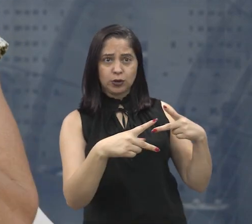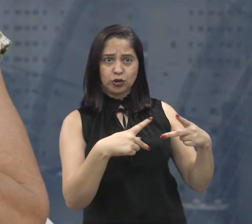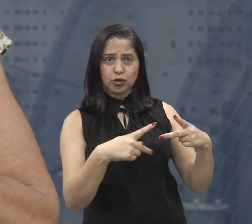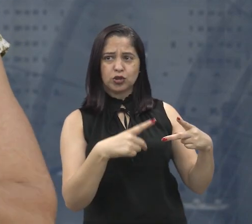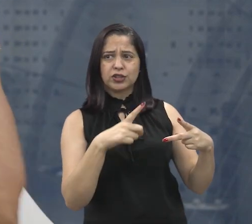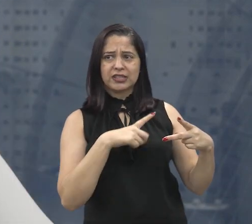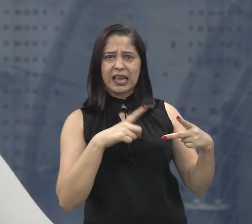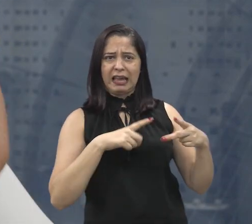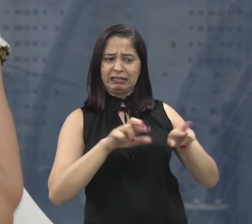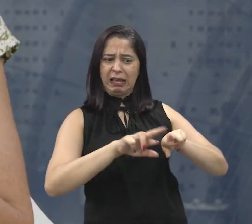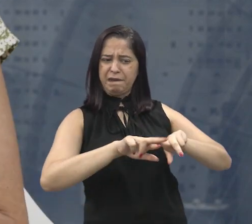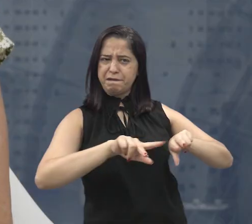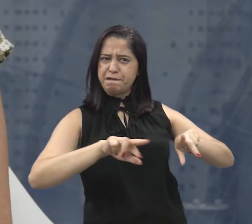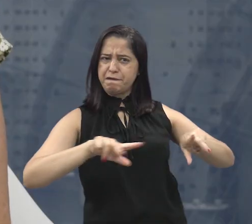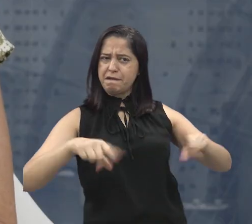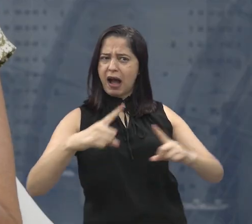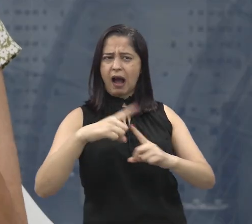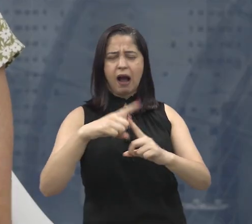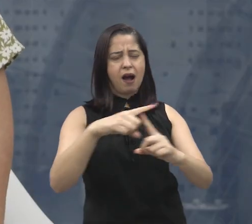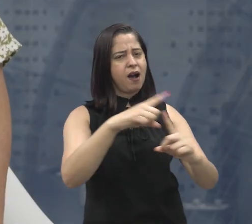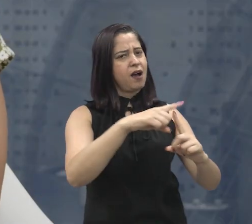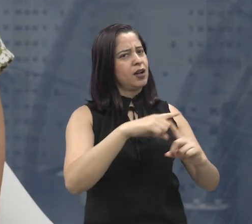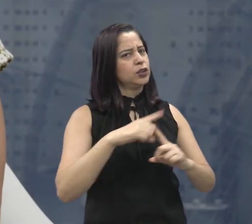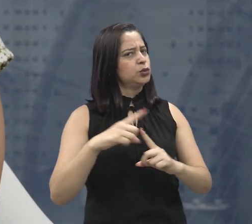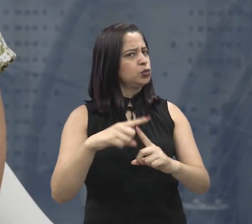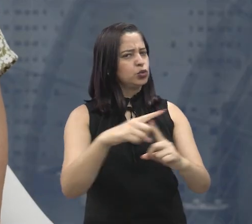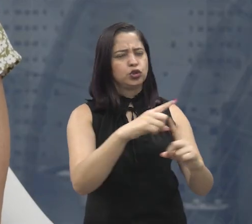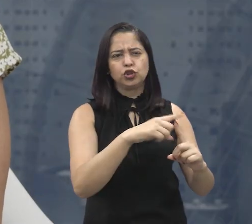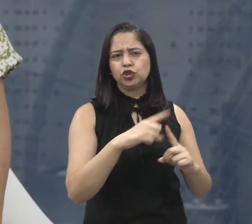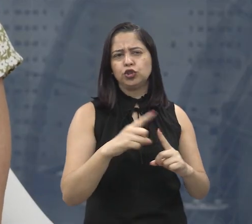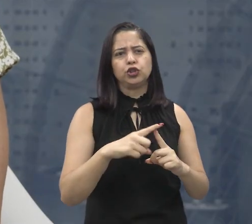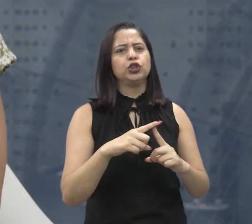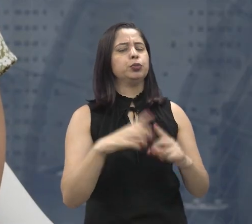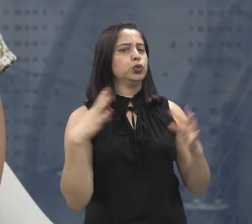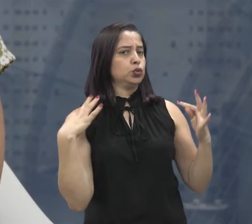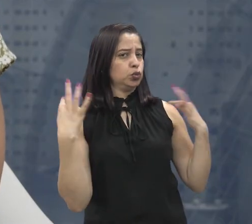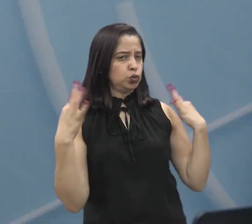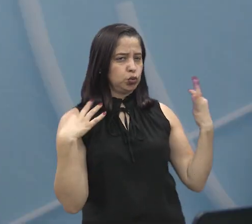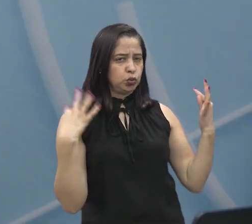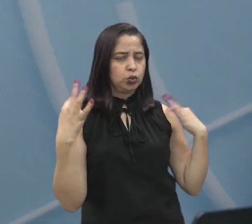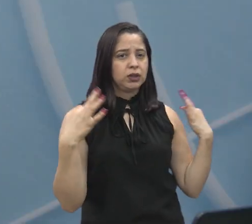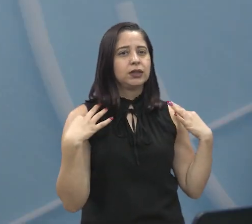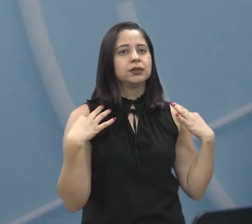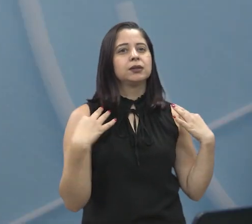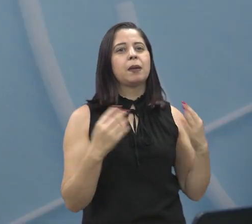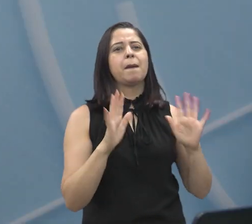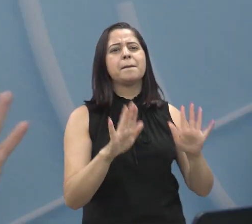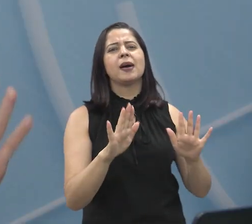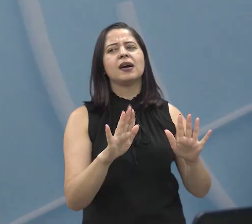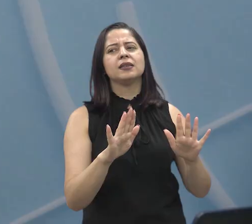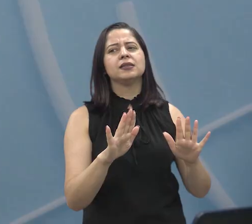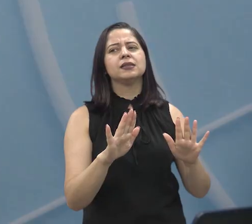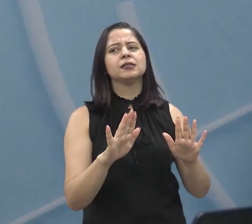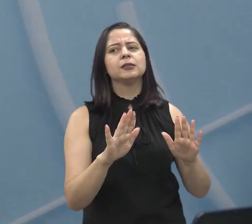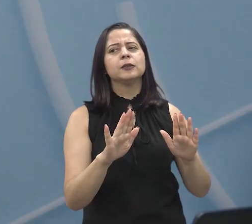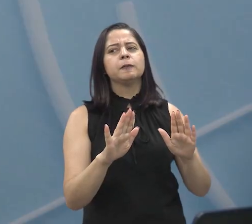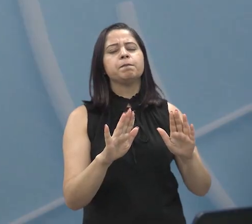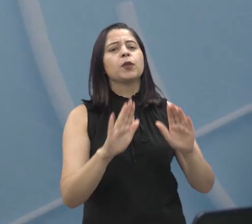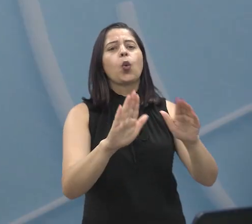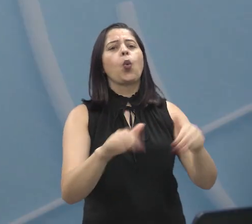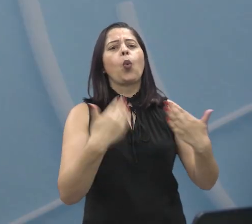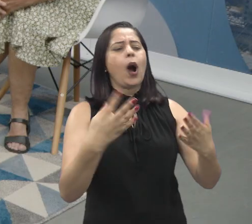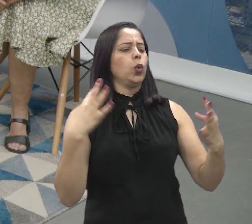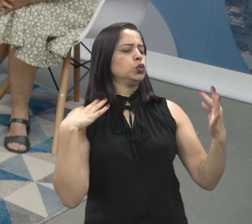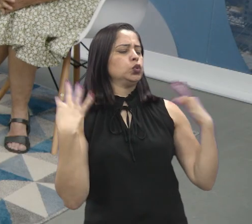Quando pensamos cultura e turismo junto, isso só nos engrandece enquanto seres humanos, né? Isso é bem assim mesmo,